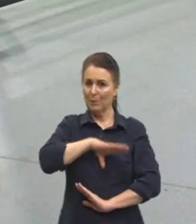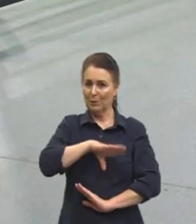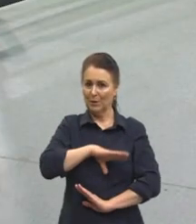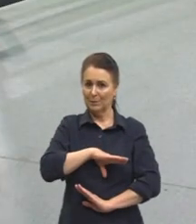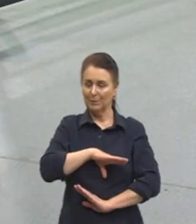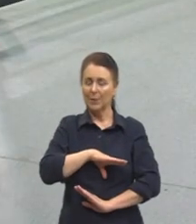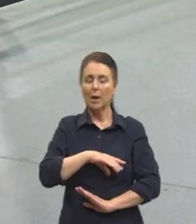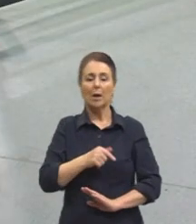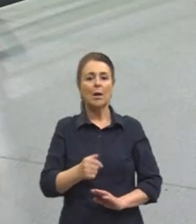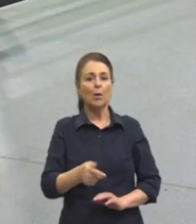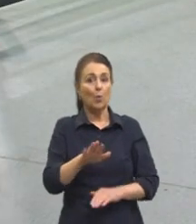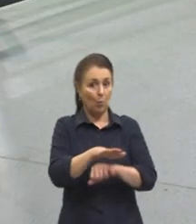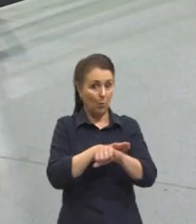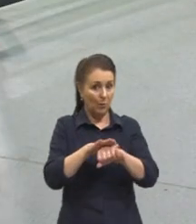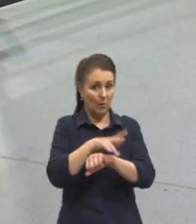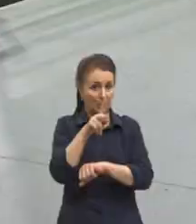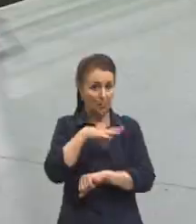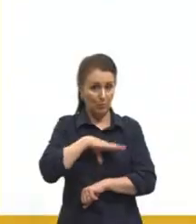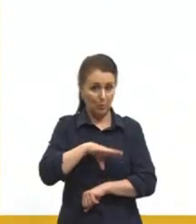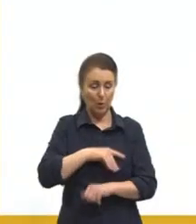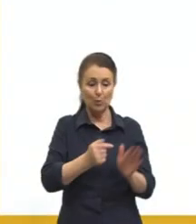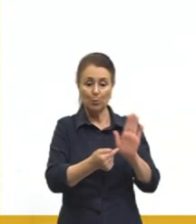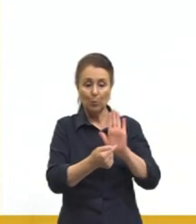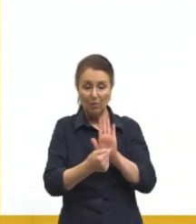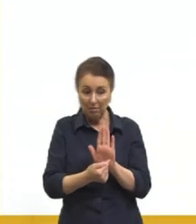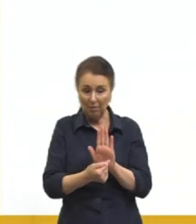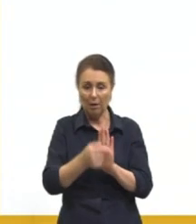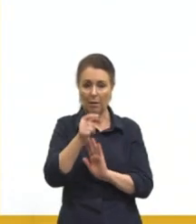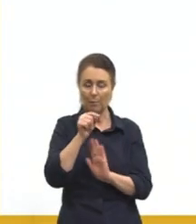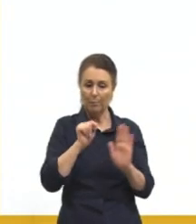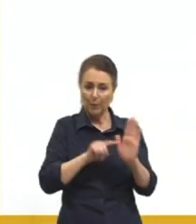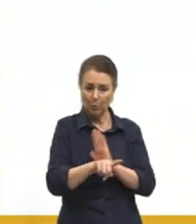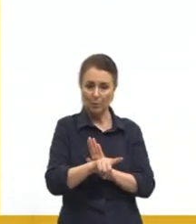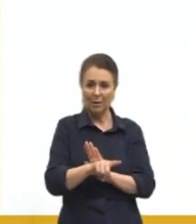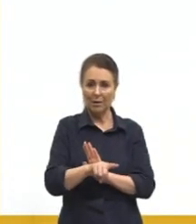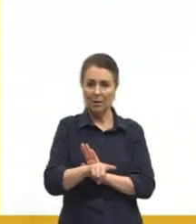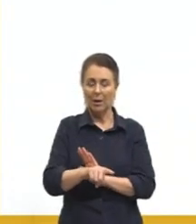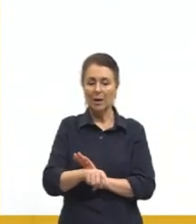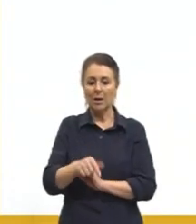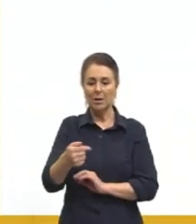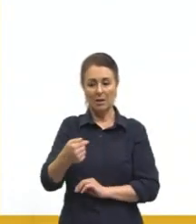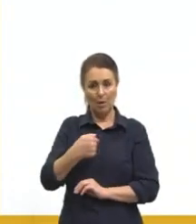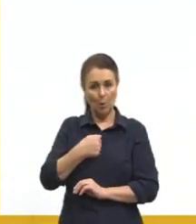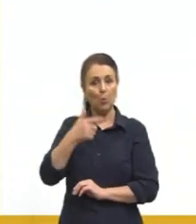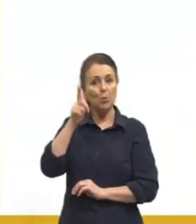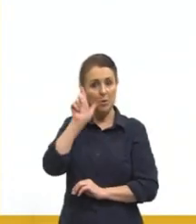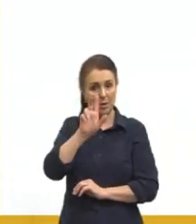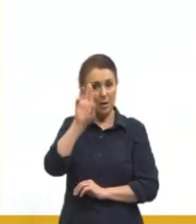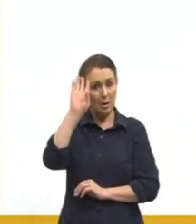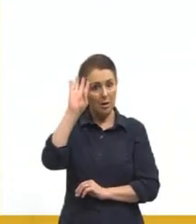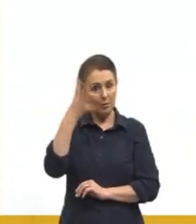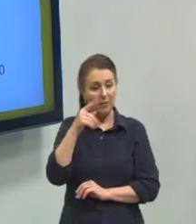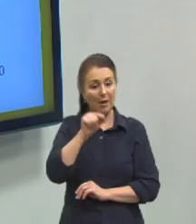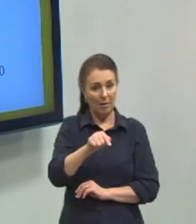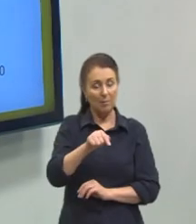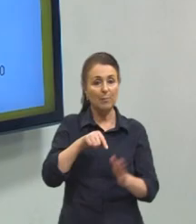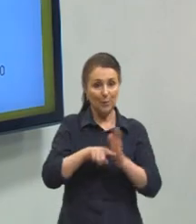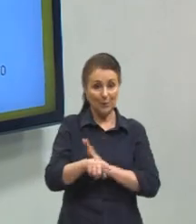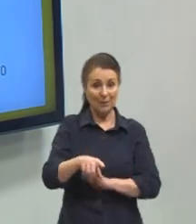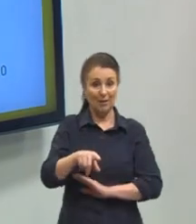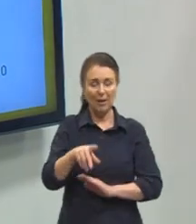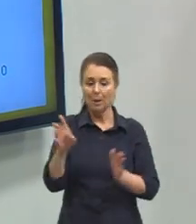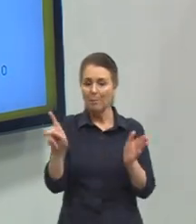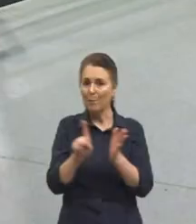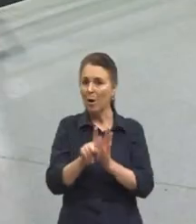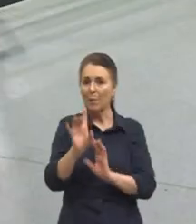a Luana né mostrei para ela e ela Nossa que legal eu consegui resolver essa questão eu né da língua portuguesa consegui resolver e onde é que